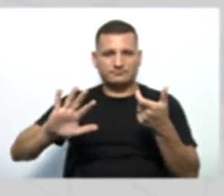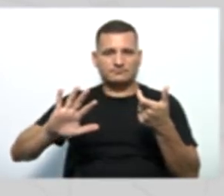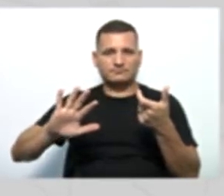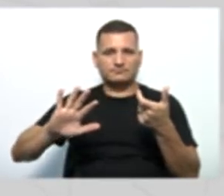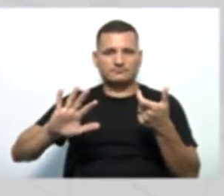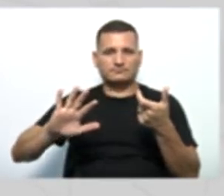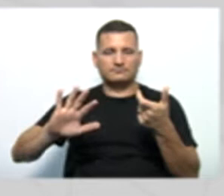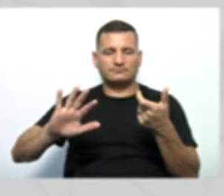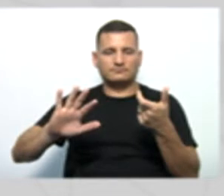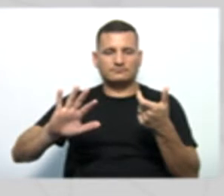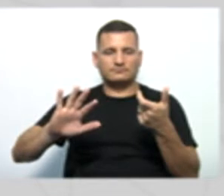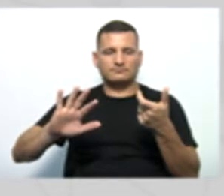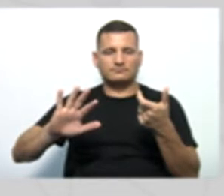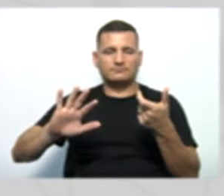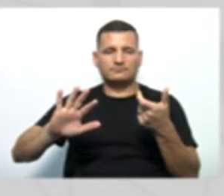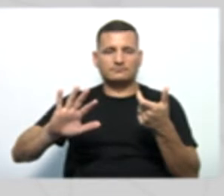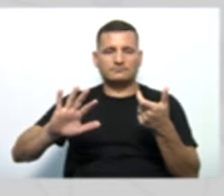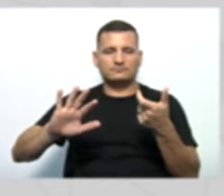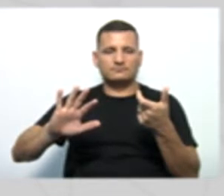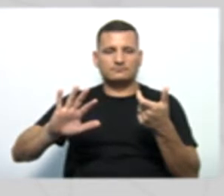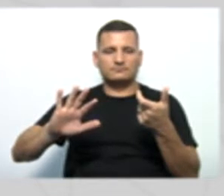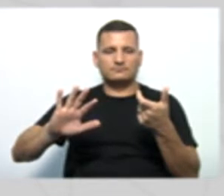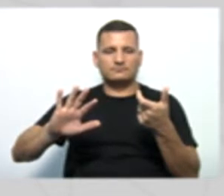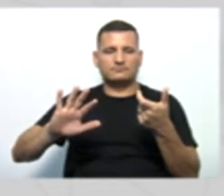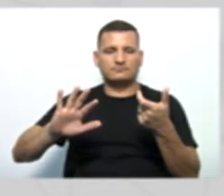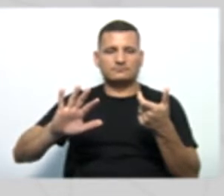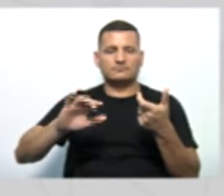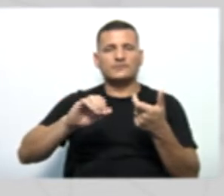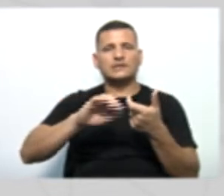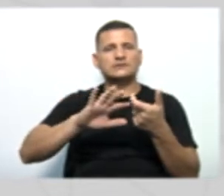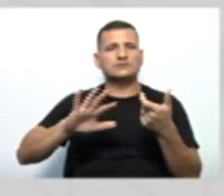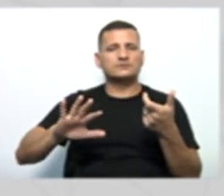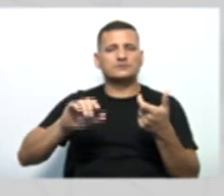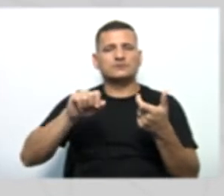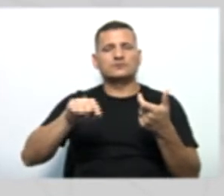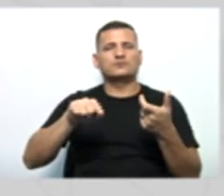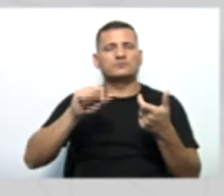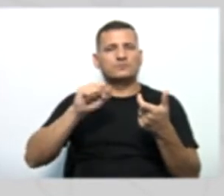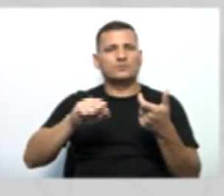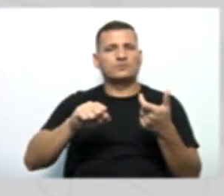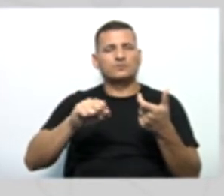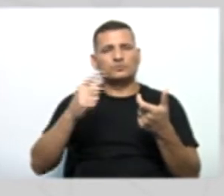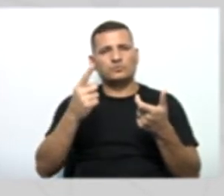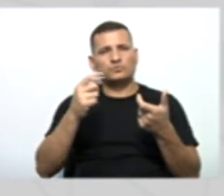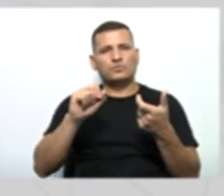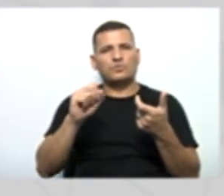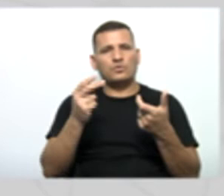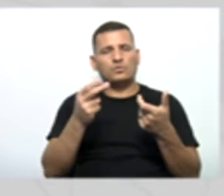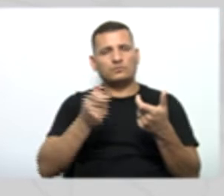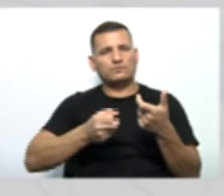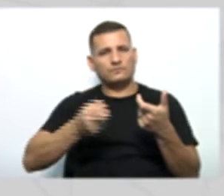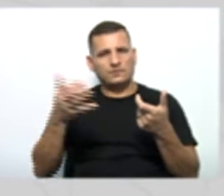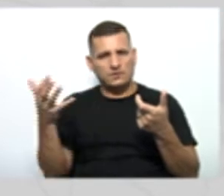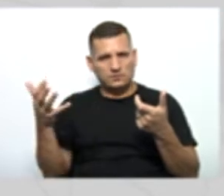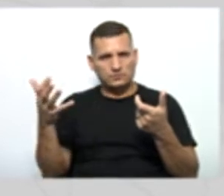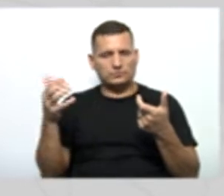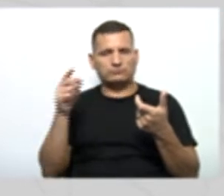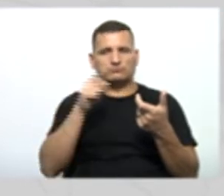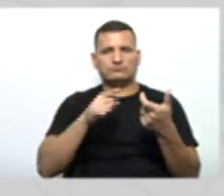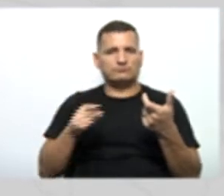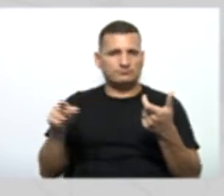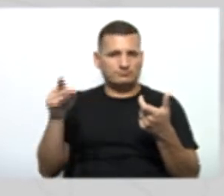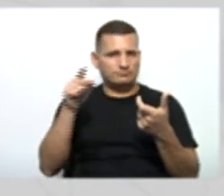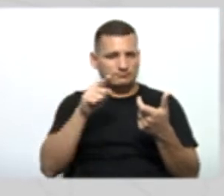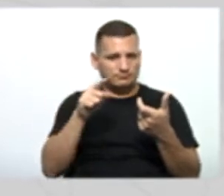Ó, executar, pode ou não executar um ou mais casos de uso, pessoal. Certo? Ó,